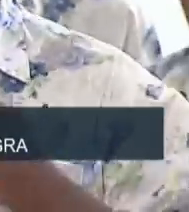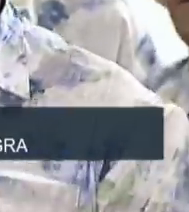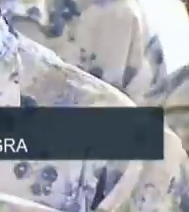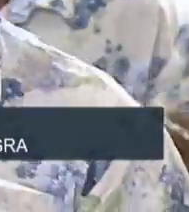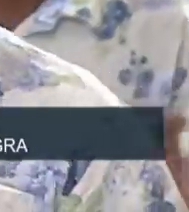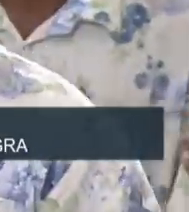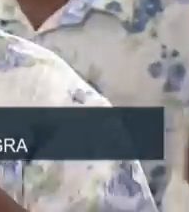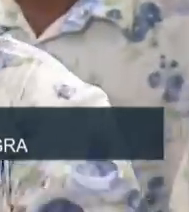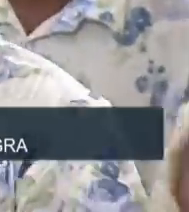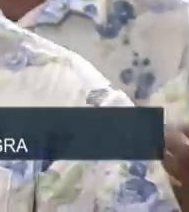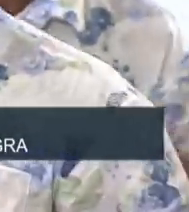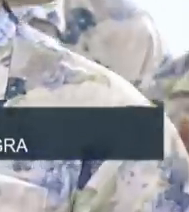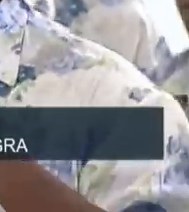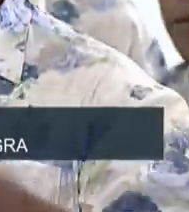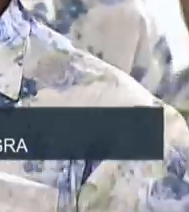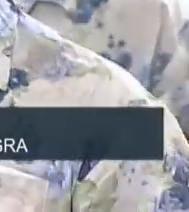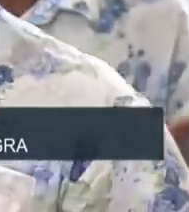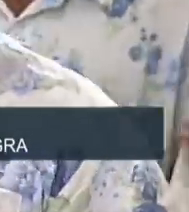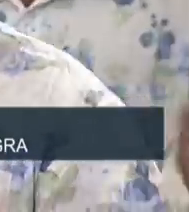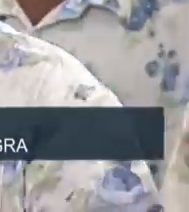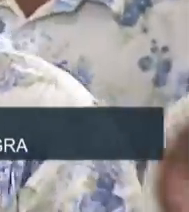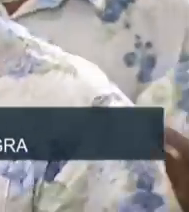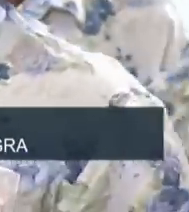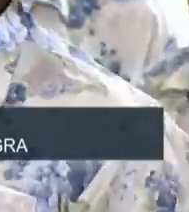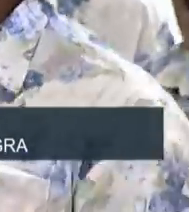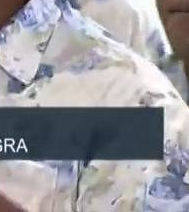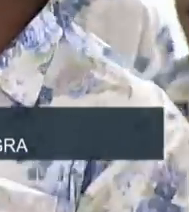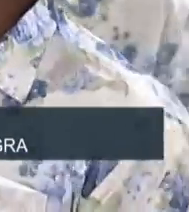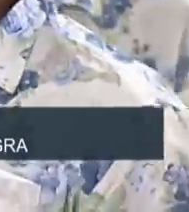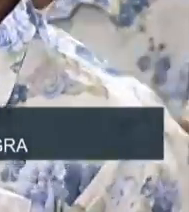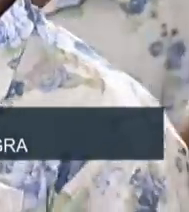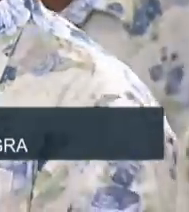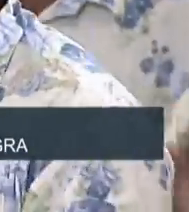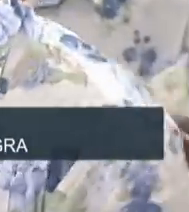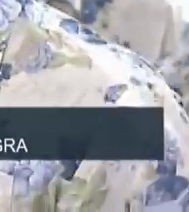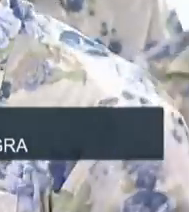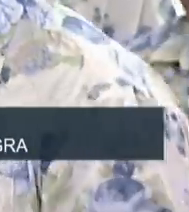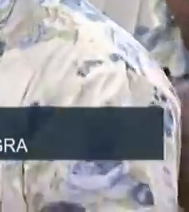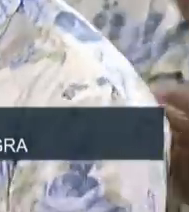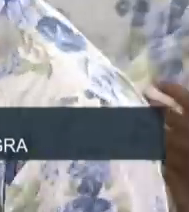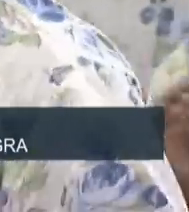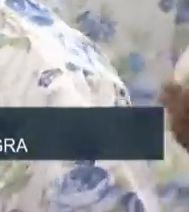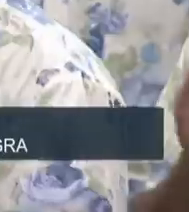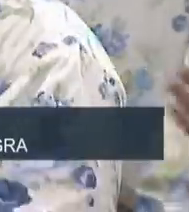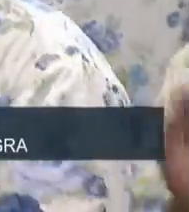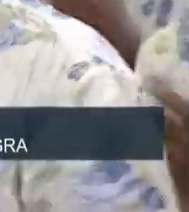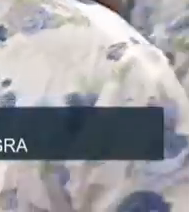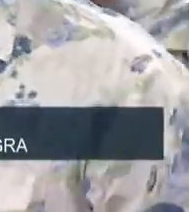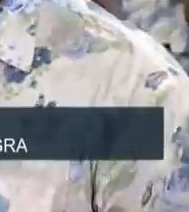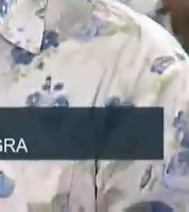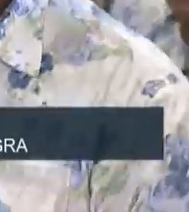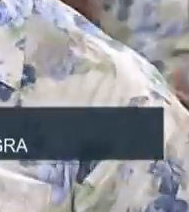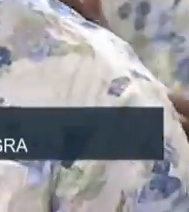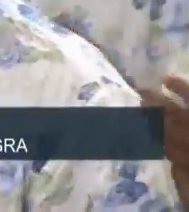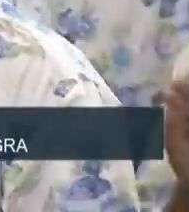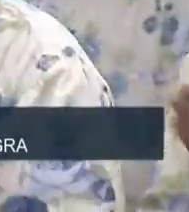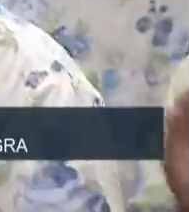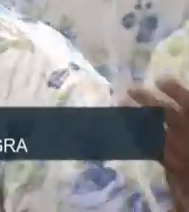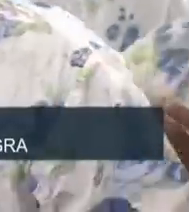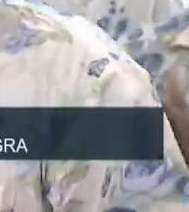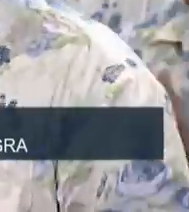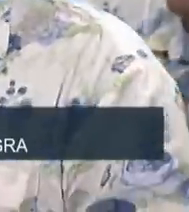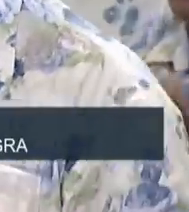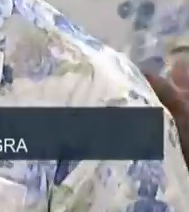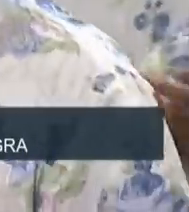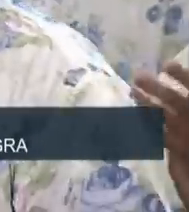cultura maranhense na capital brasileira levantar Bandeira eu vou levantar a bandeira da cultura mar